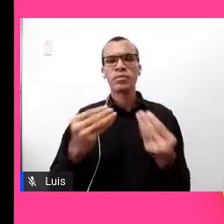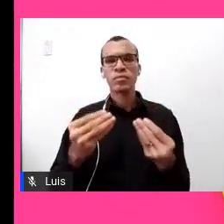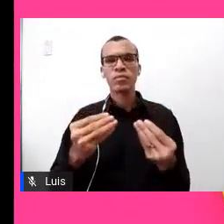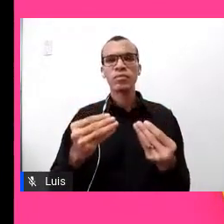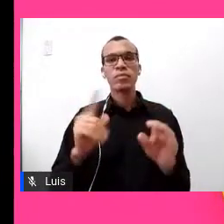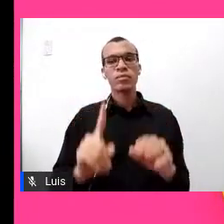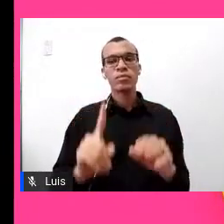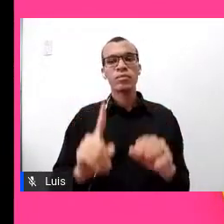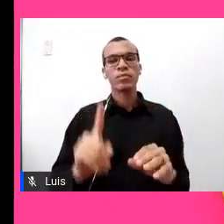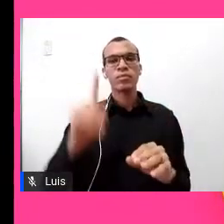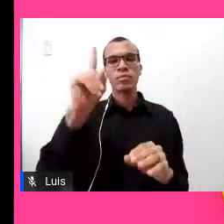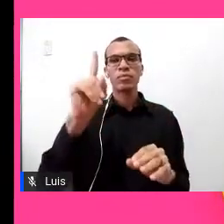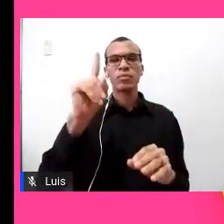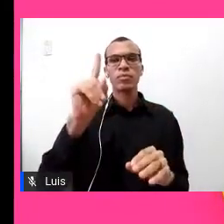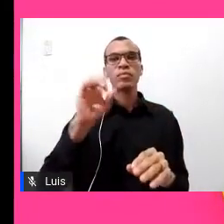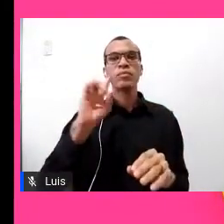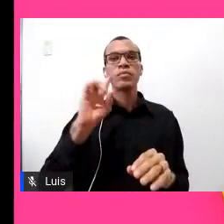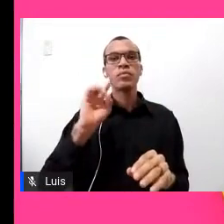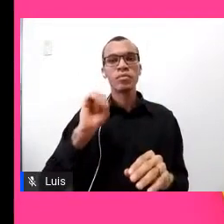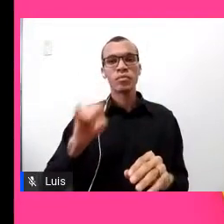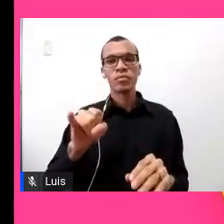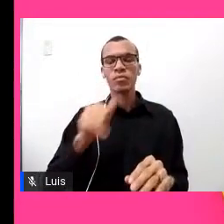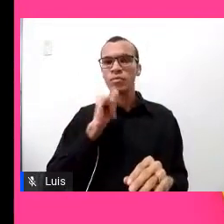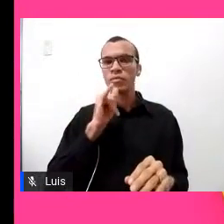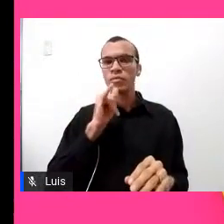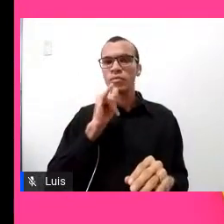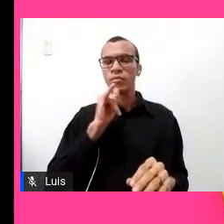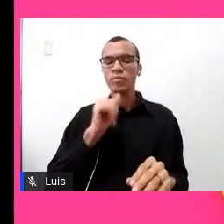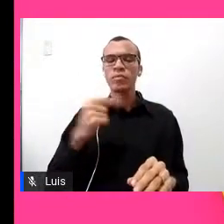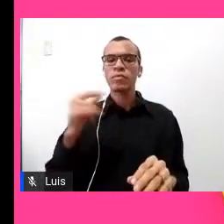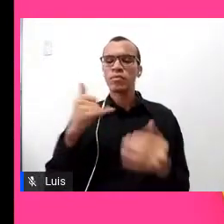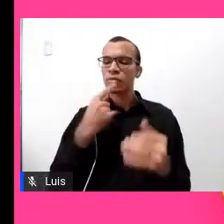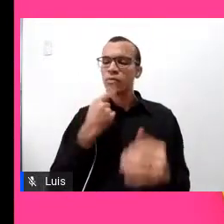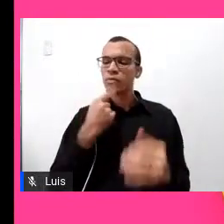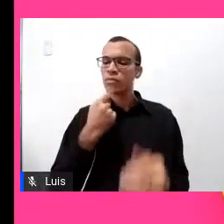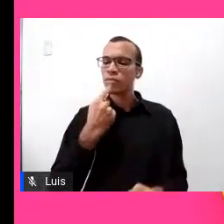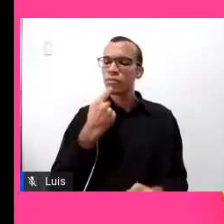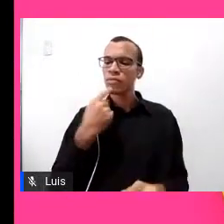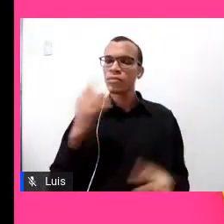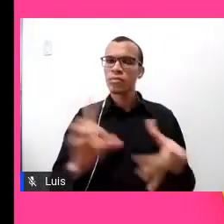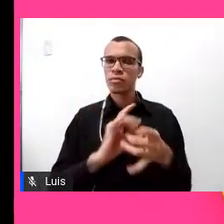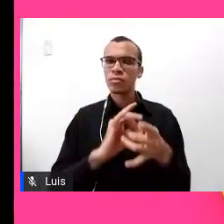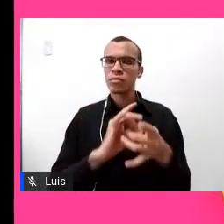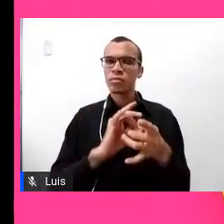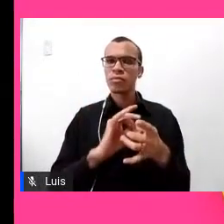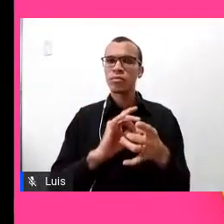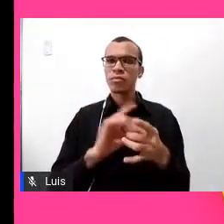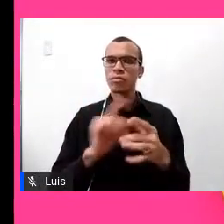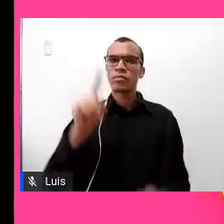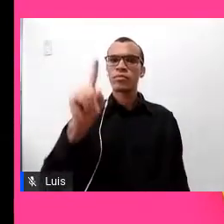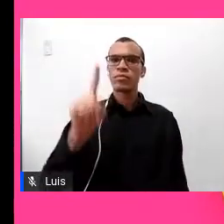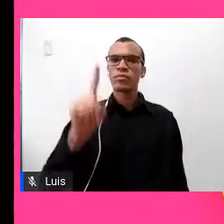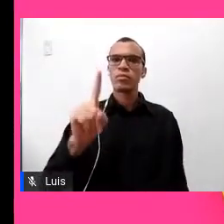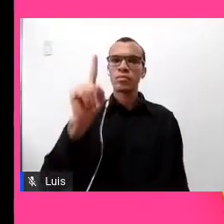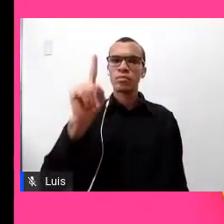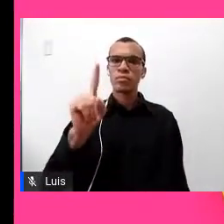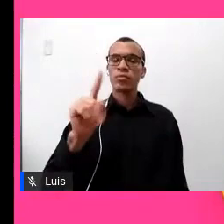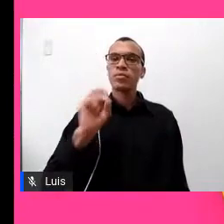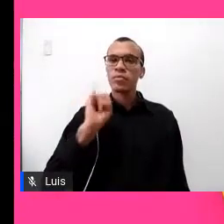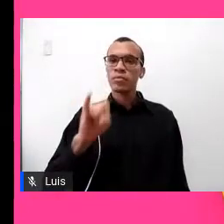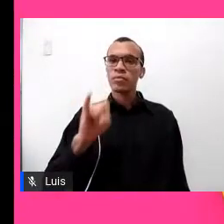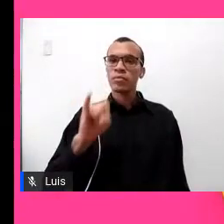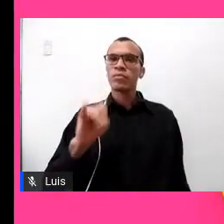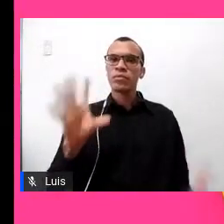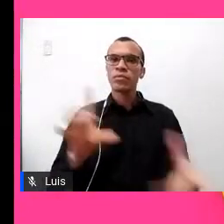sobe, se eu ligo o vermelho aqui, ele sobe, e se eu ligo